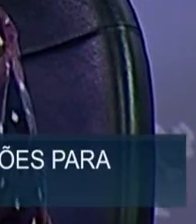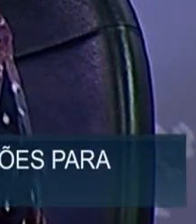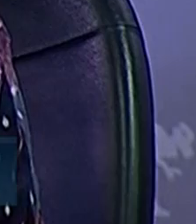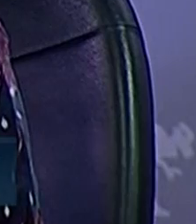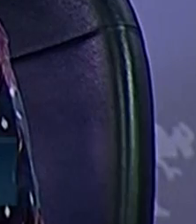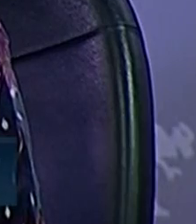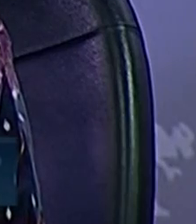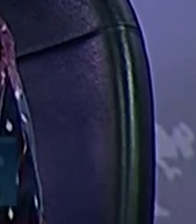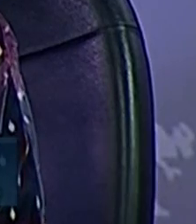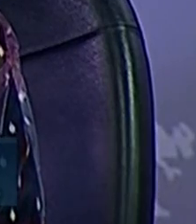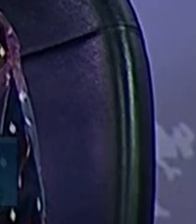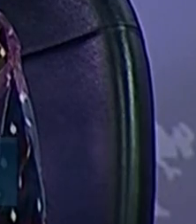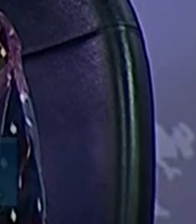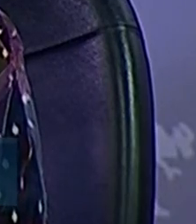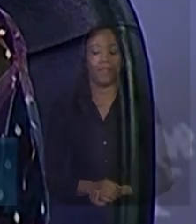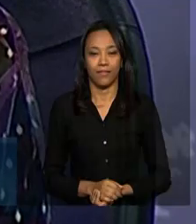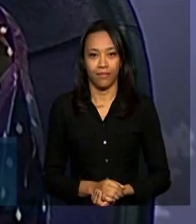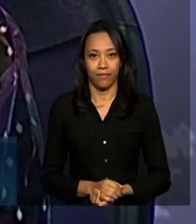Com essas palmas,